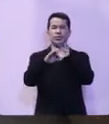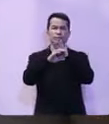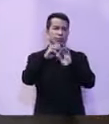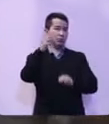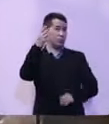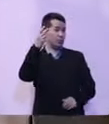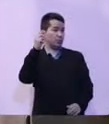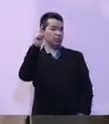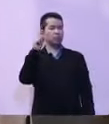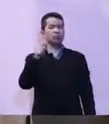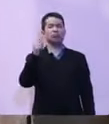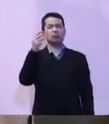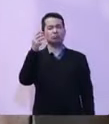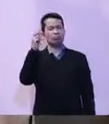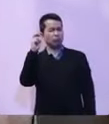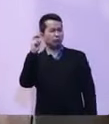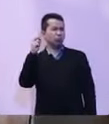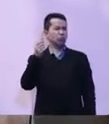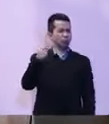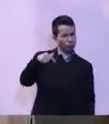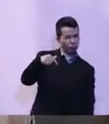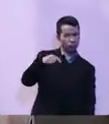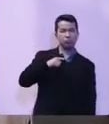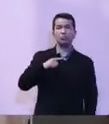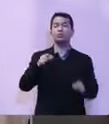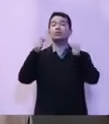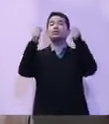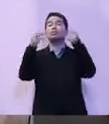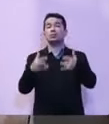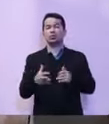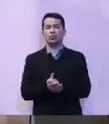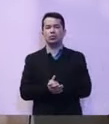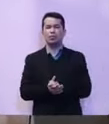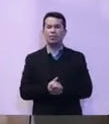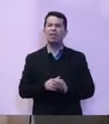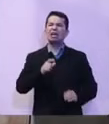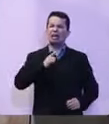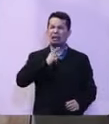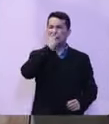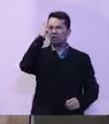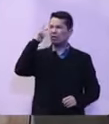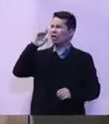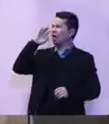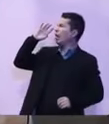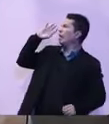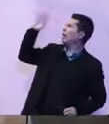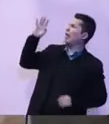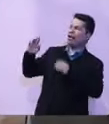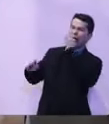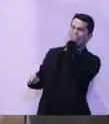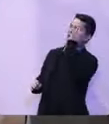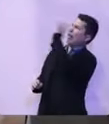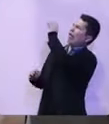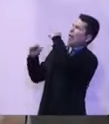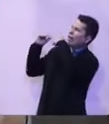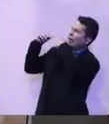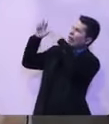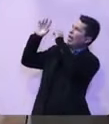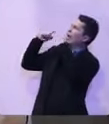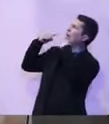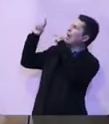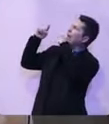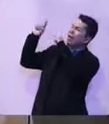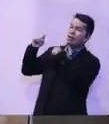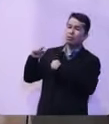esses zombadores esquecem de propósito que há muito tempo Deus deu uma ordem e os céus